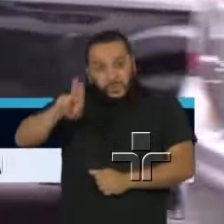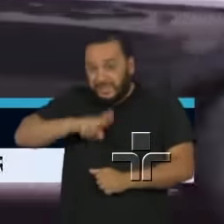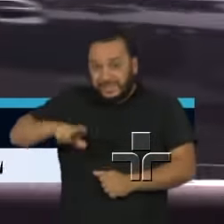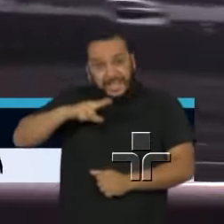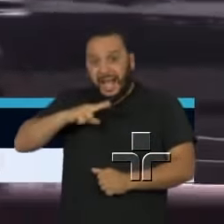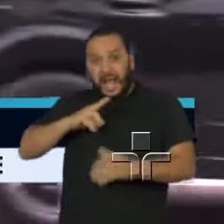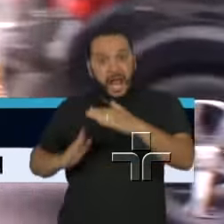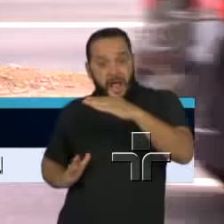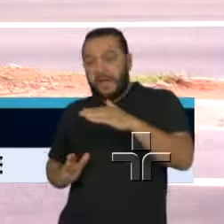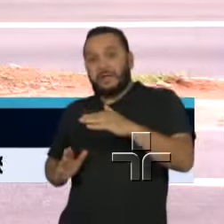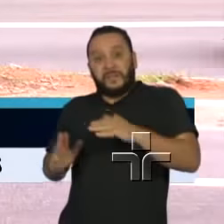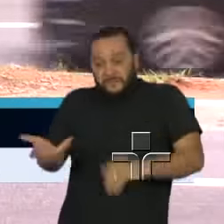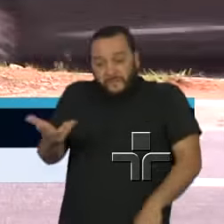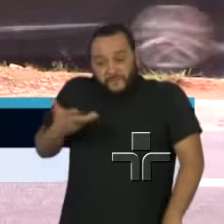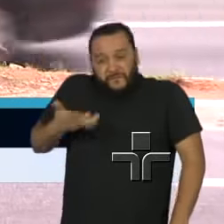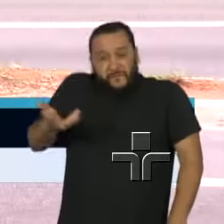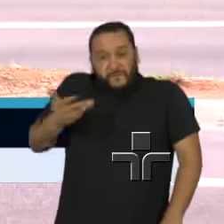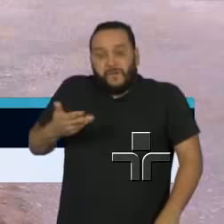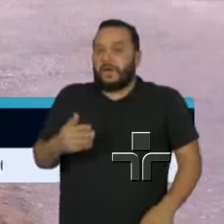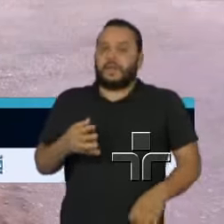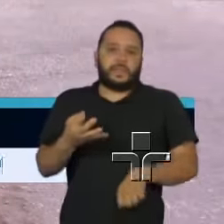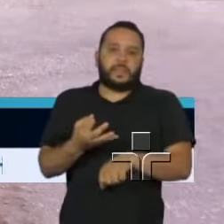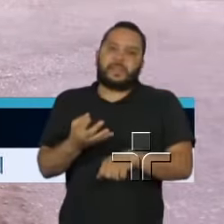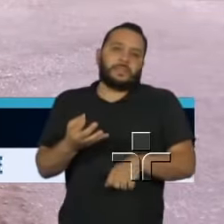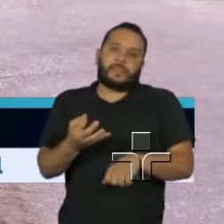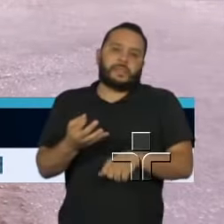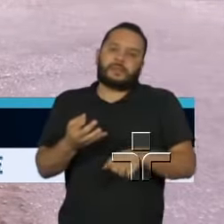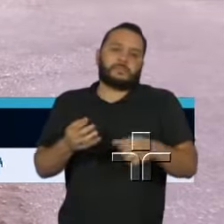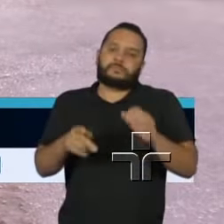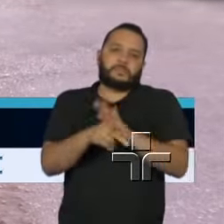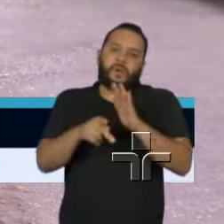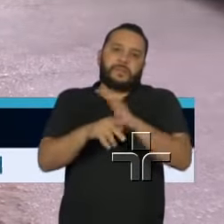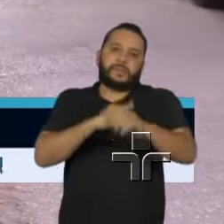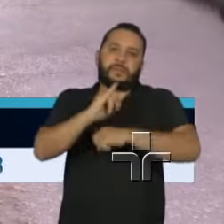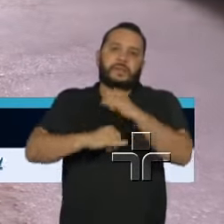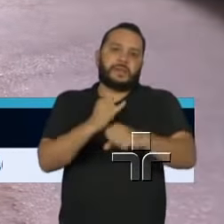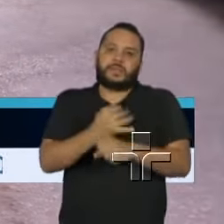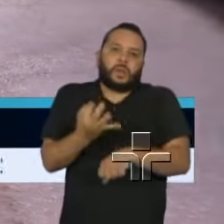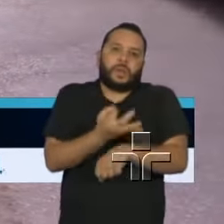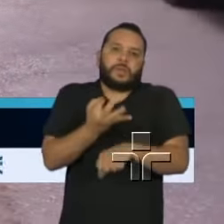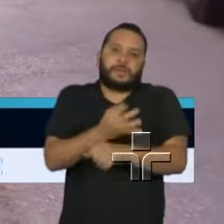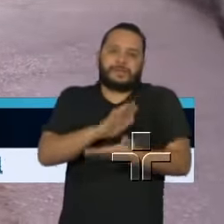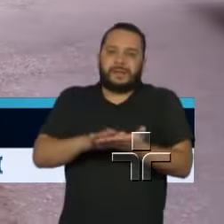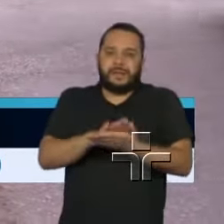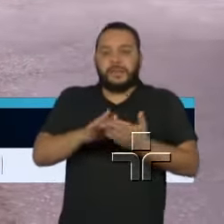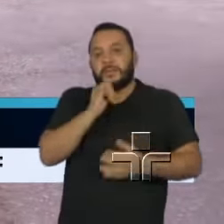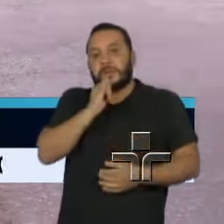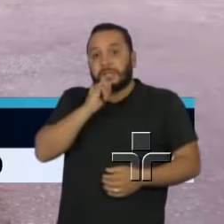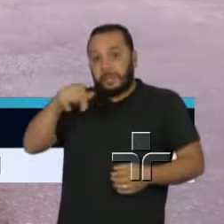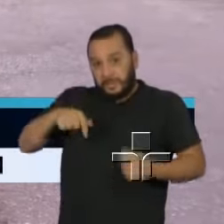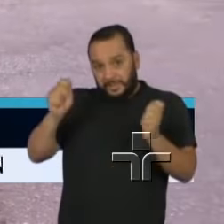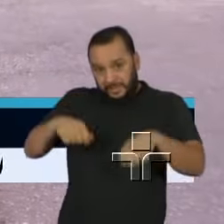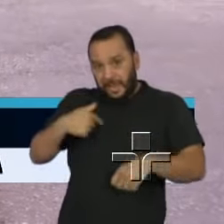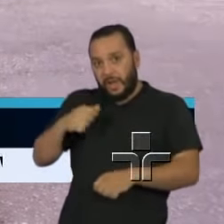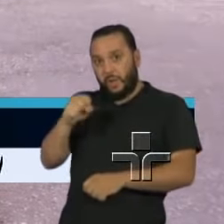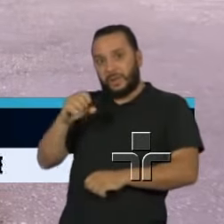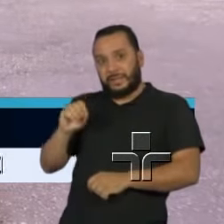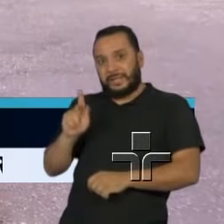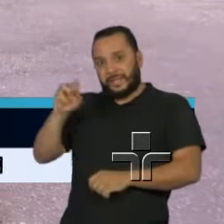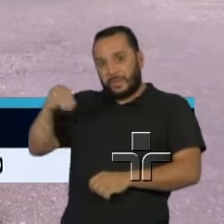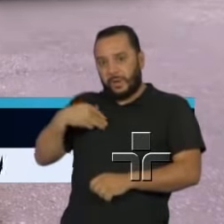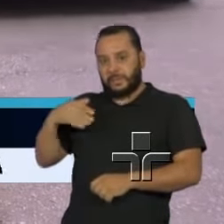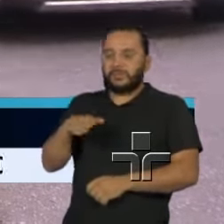tempo todo, o sistema não aguentaria. É como se nessa avenida fosse permitido dirigir a 80 km por hora.